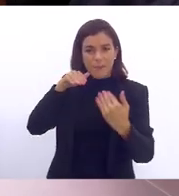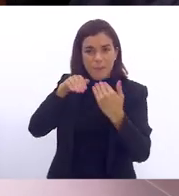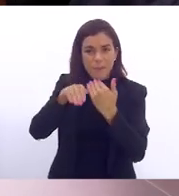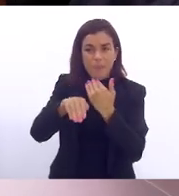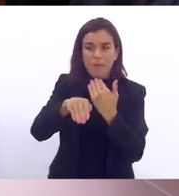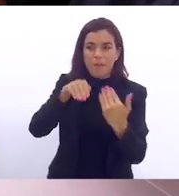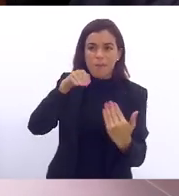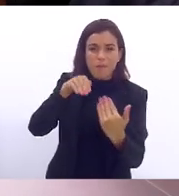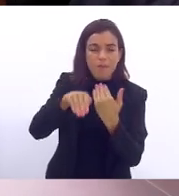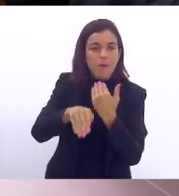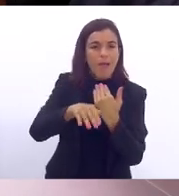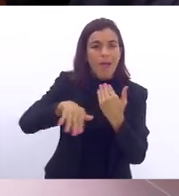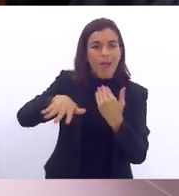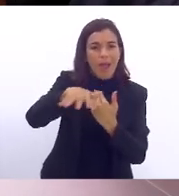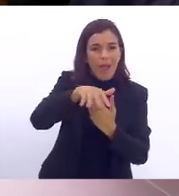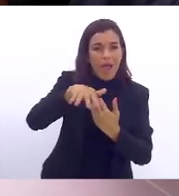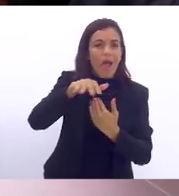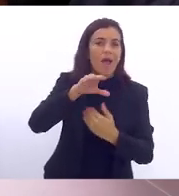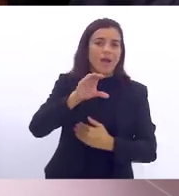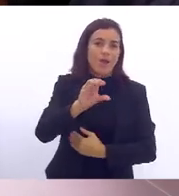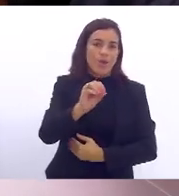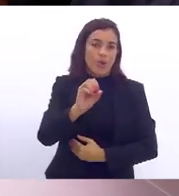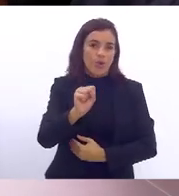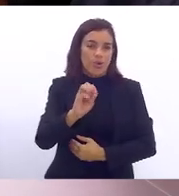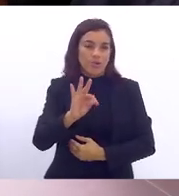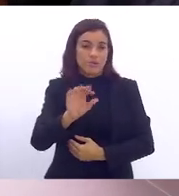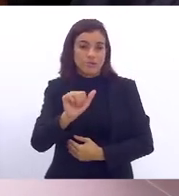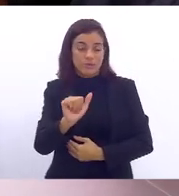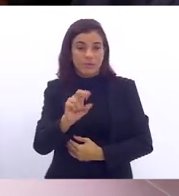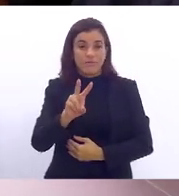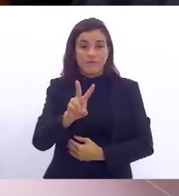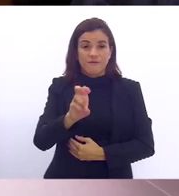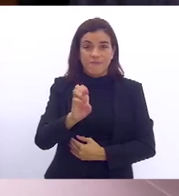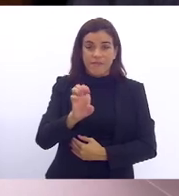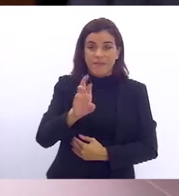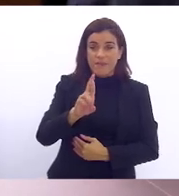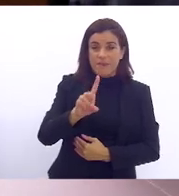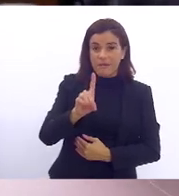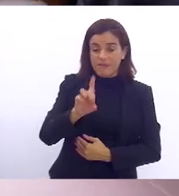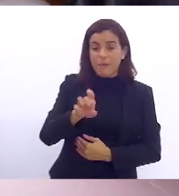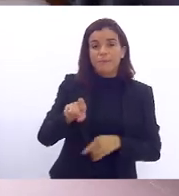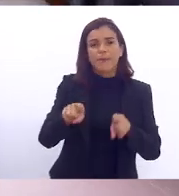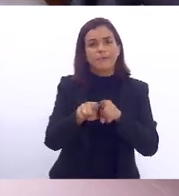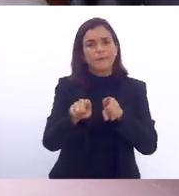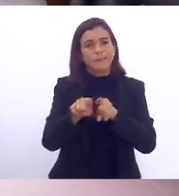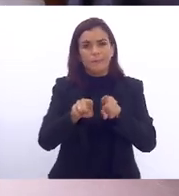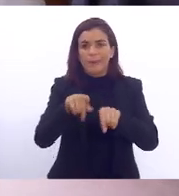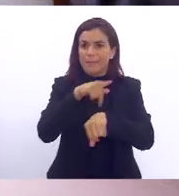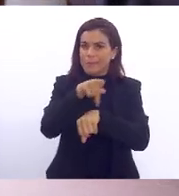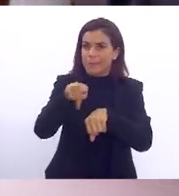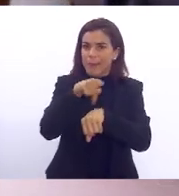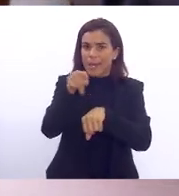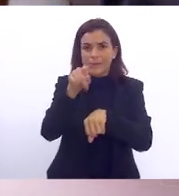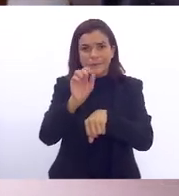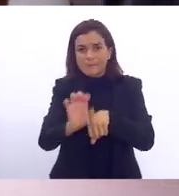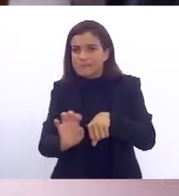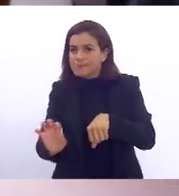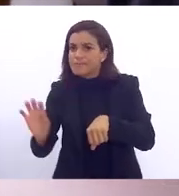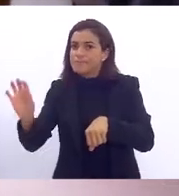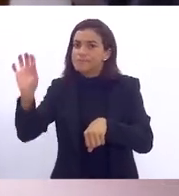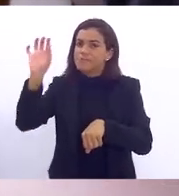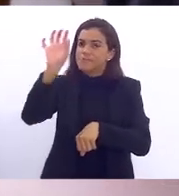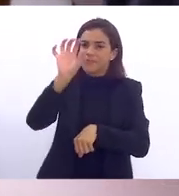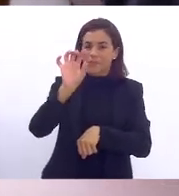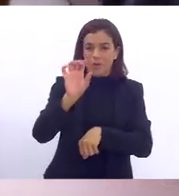da chamada Costa Verde Mas também de certo modo para todo o país tendo em vista que o sistema free